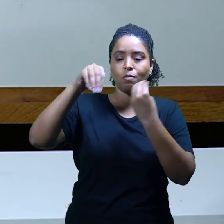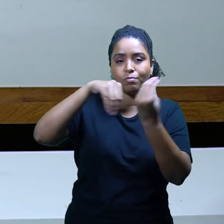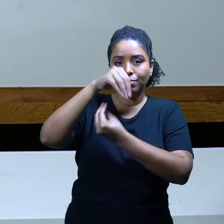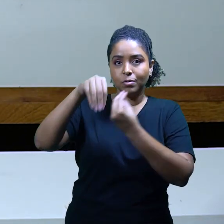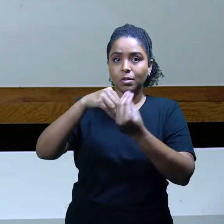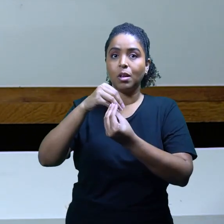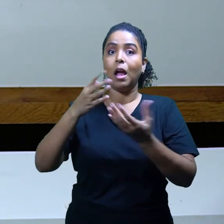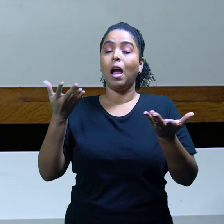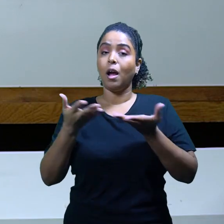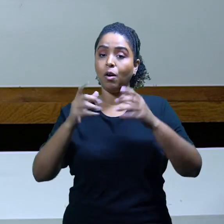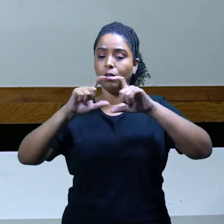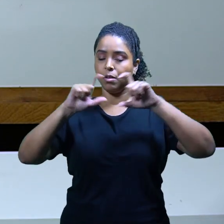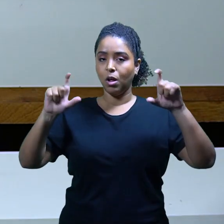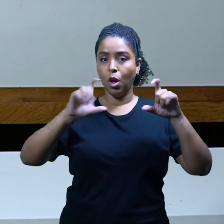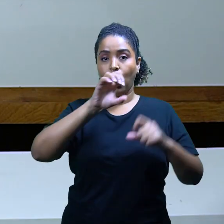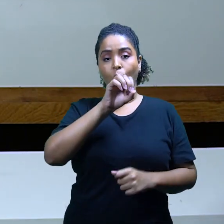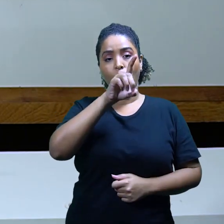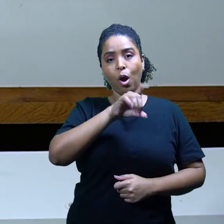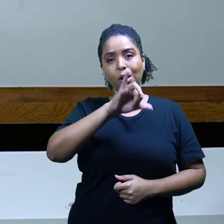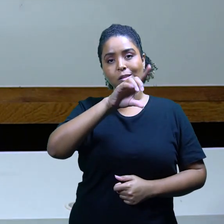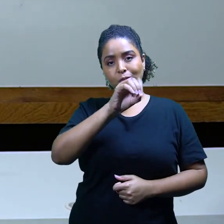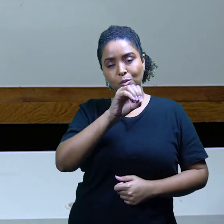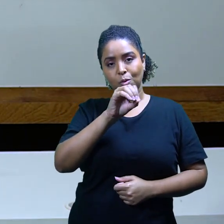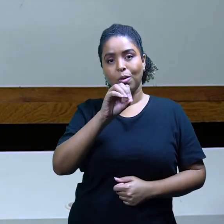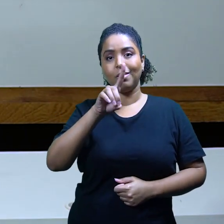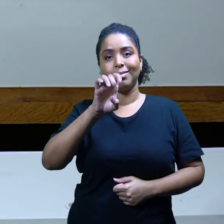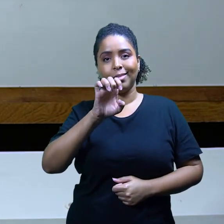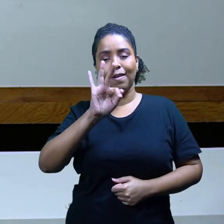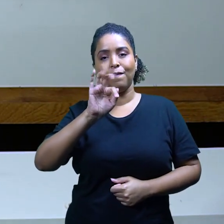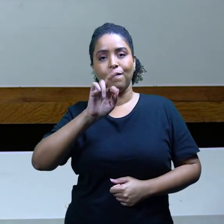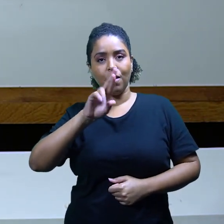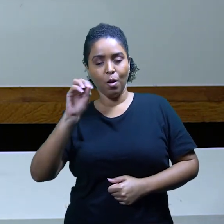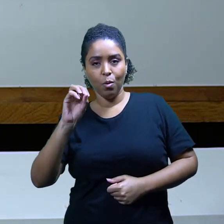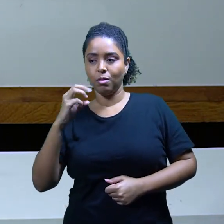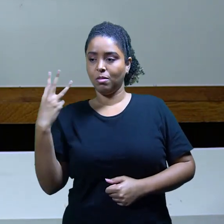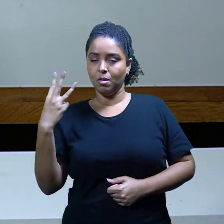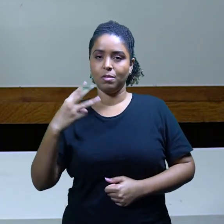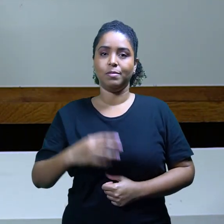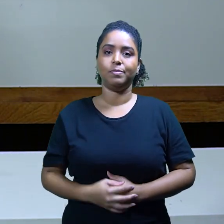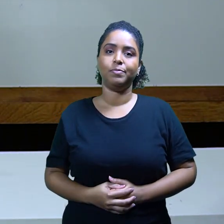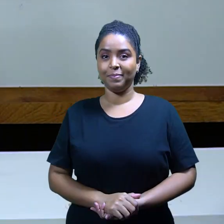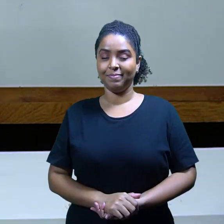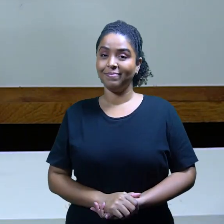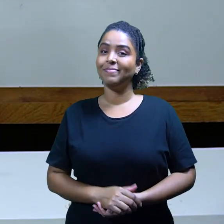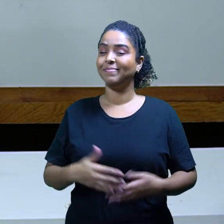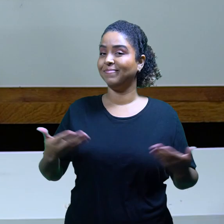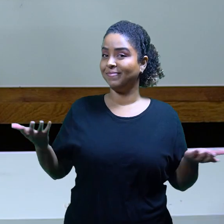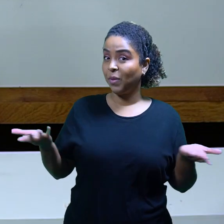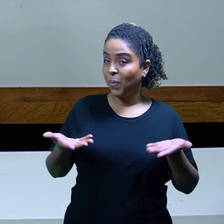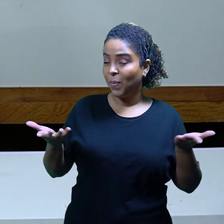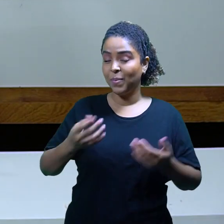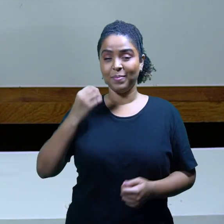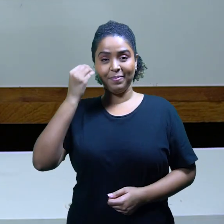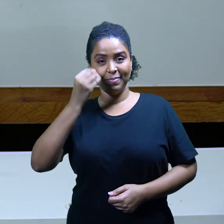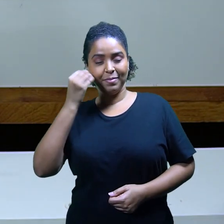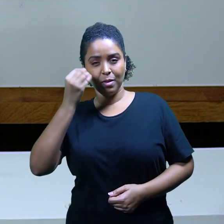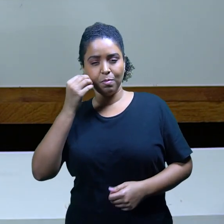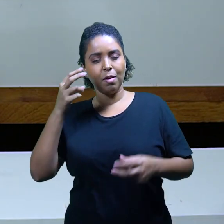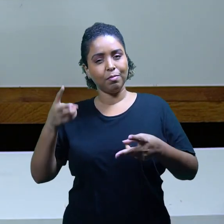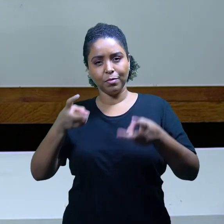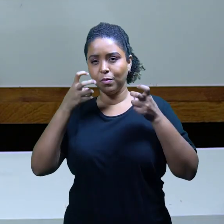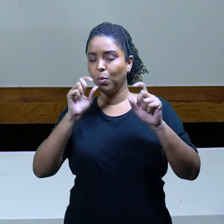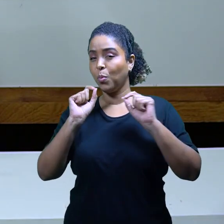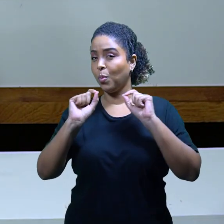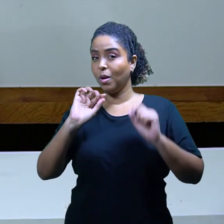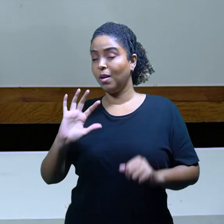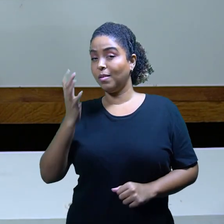reagiu com o ferro. Agora ele está na forma de óxido de ferro 3. Bom, pessoal, no experimento de hoje, a